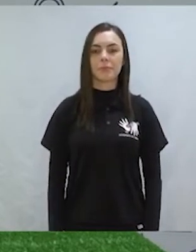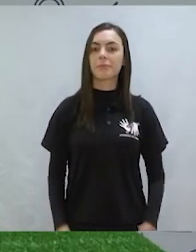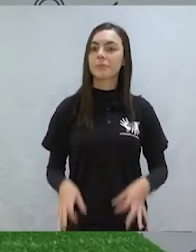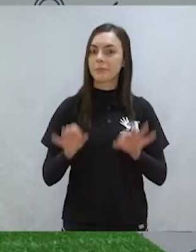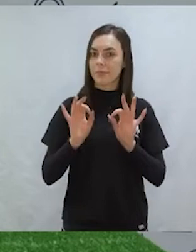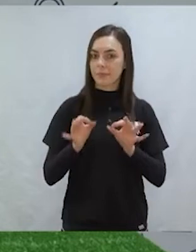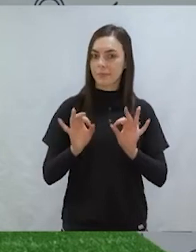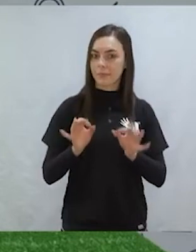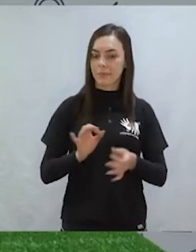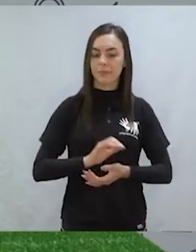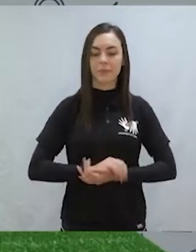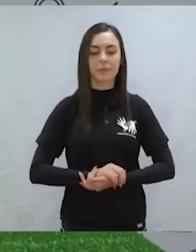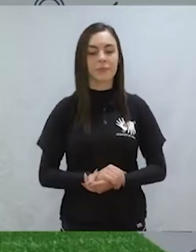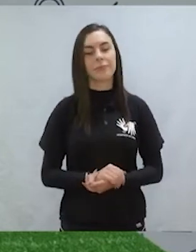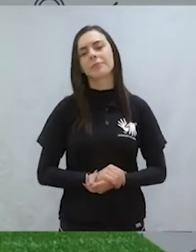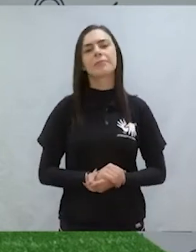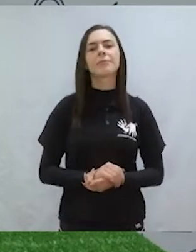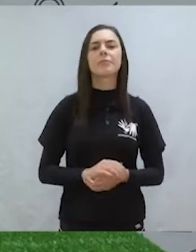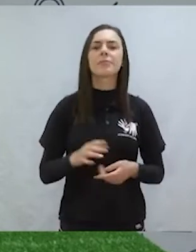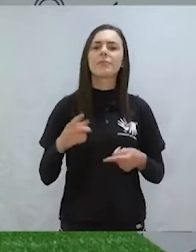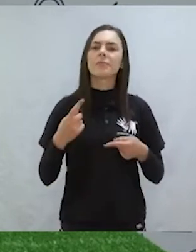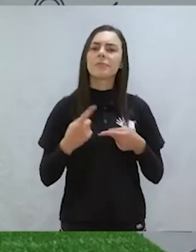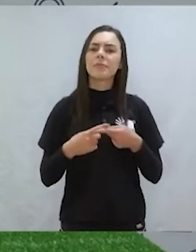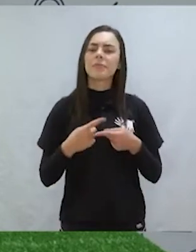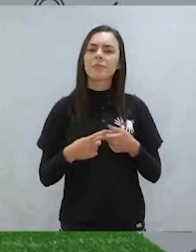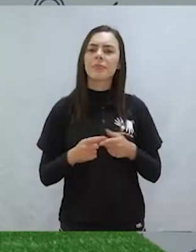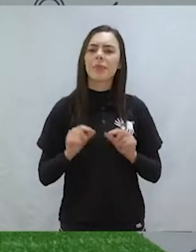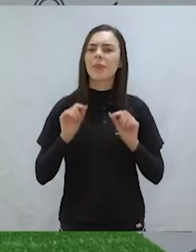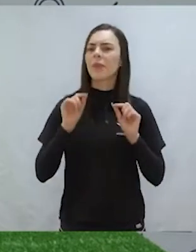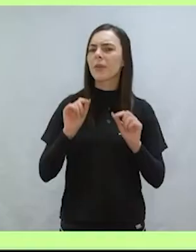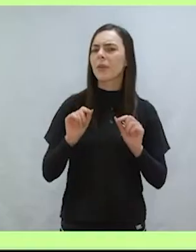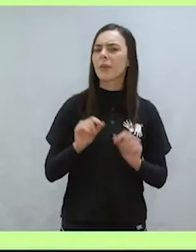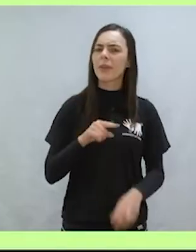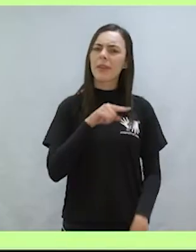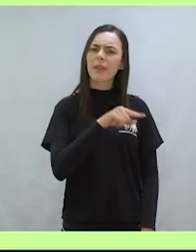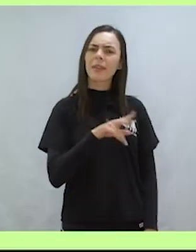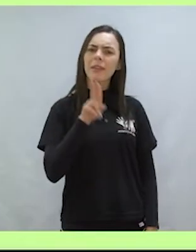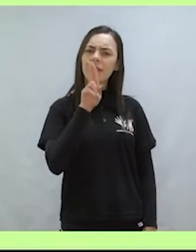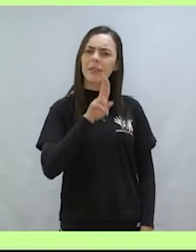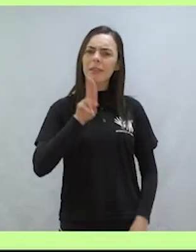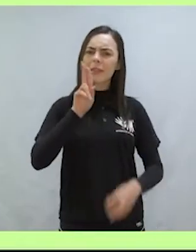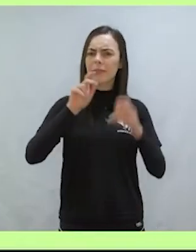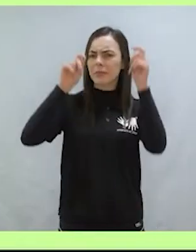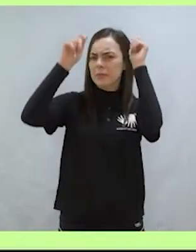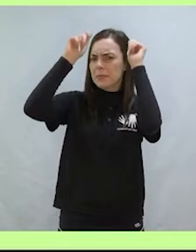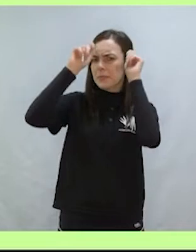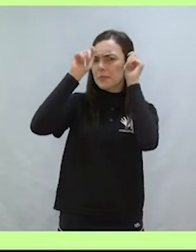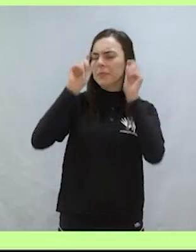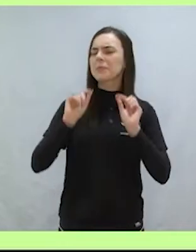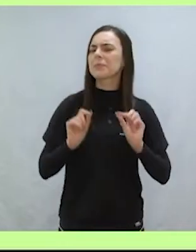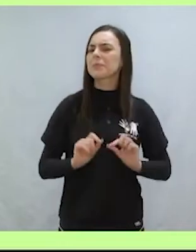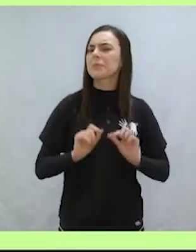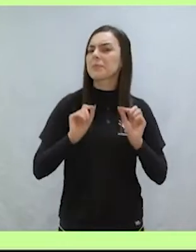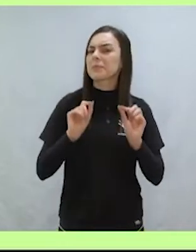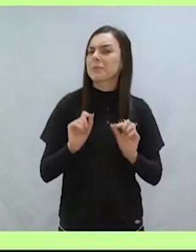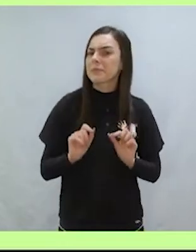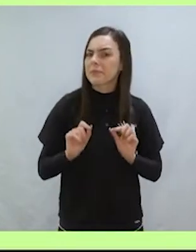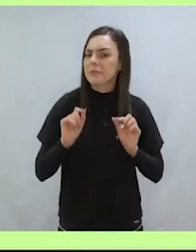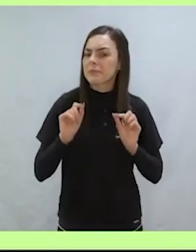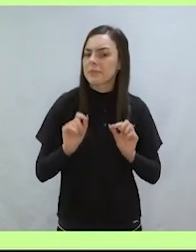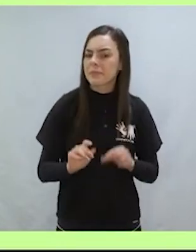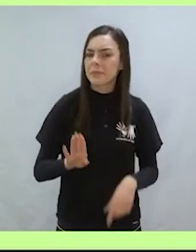4. Muito bem. Porque veja na cabeça do Max o que tem. Tem um